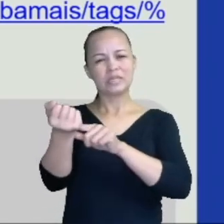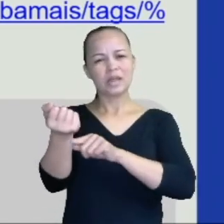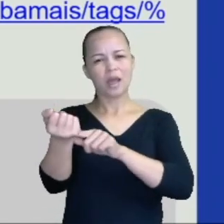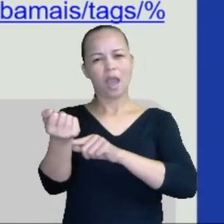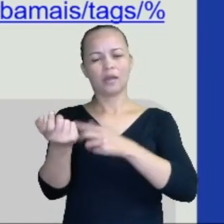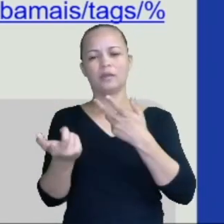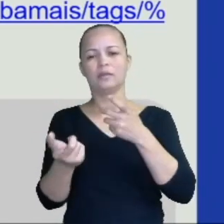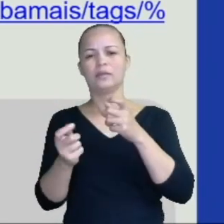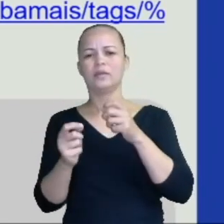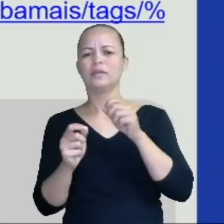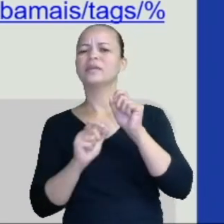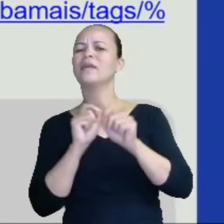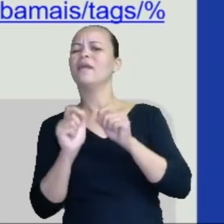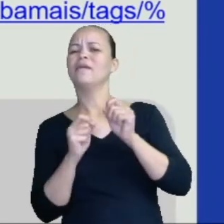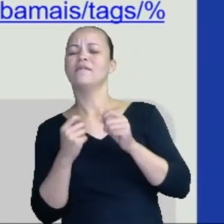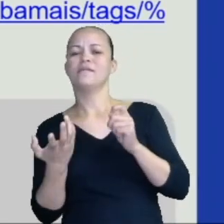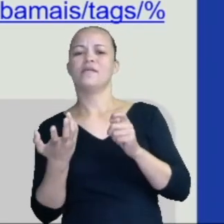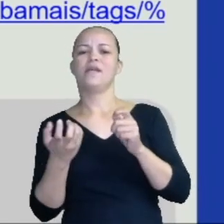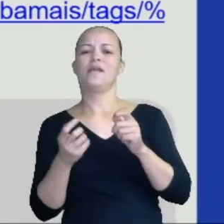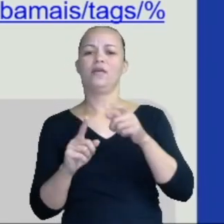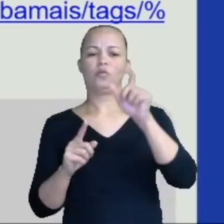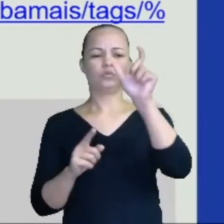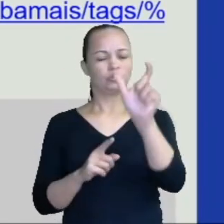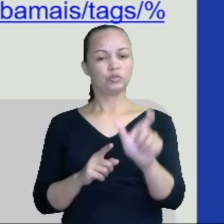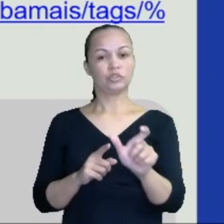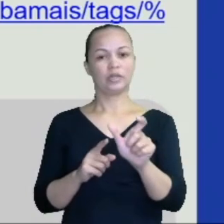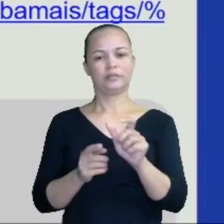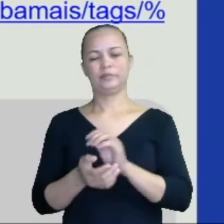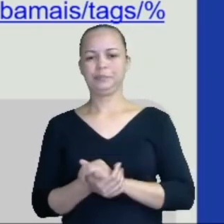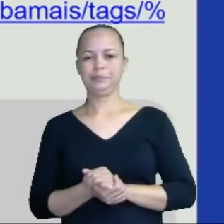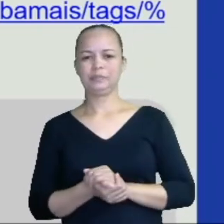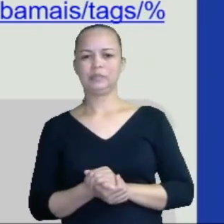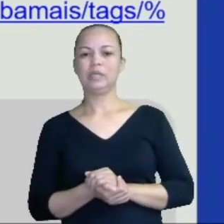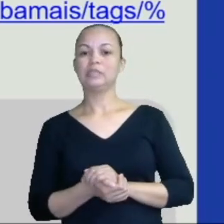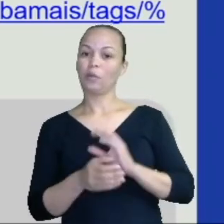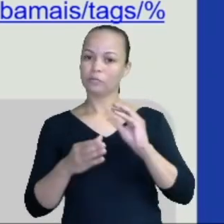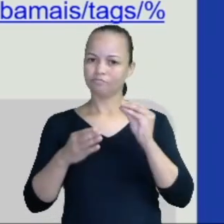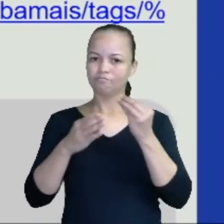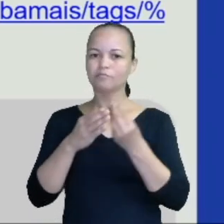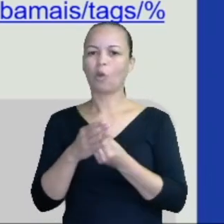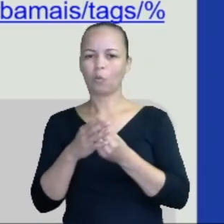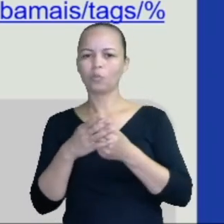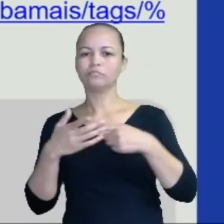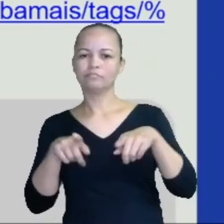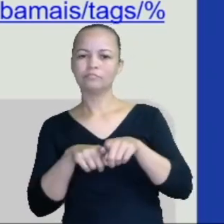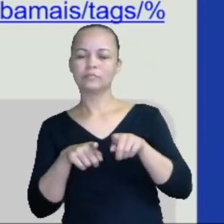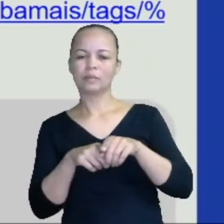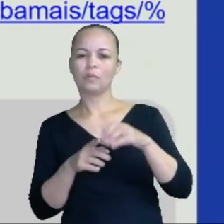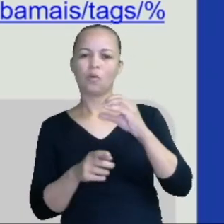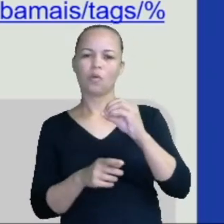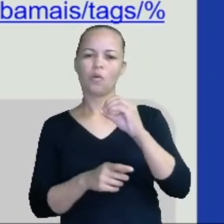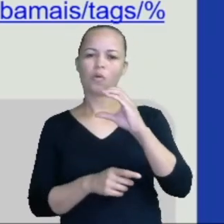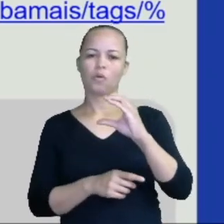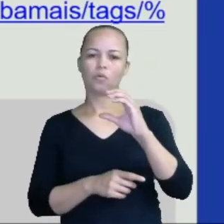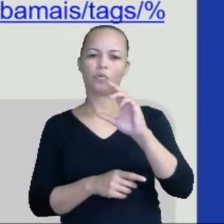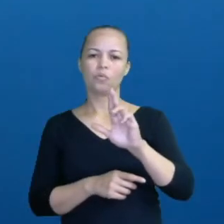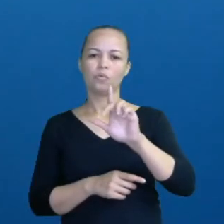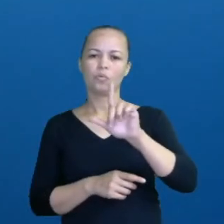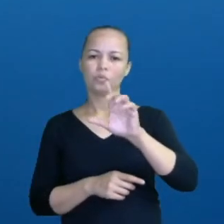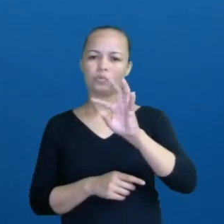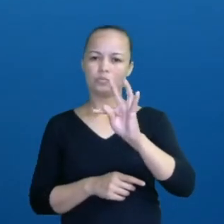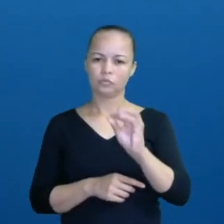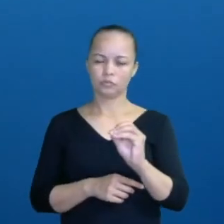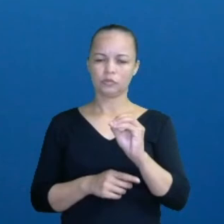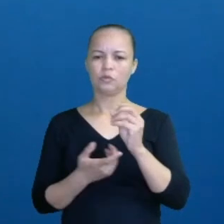frase? Mais uma vez, nessa frase, o sujeito está oculto. Percebam aqui pelo verbo